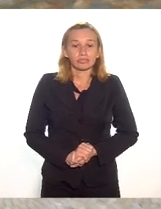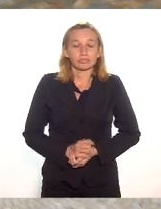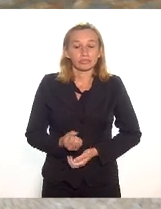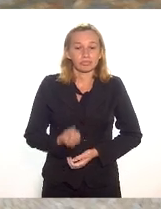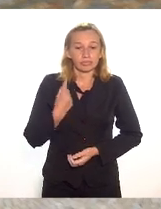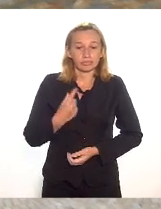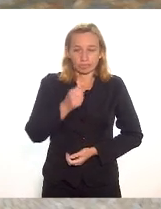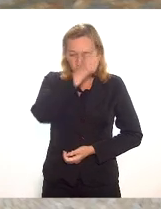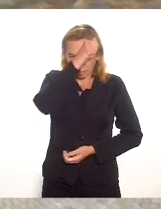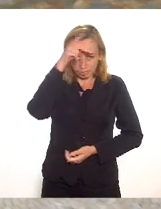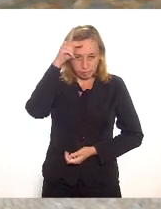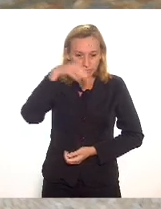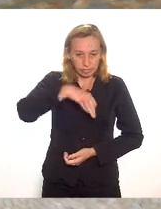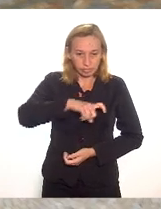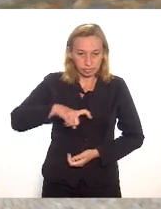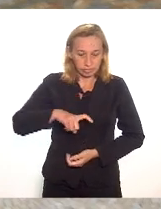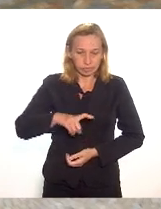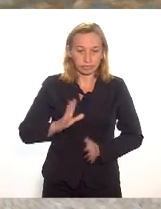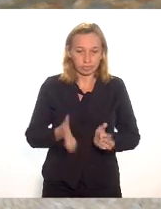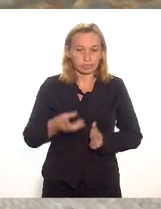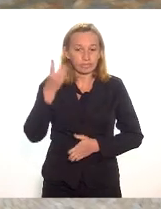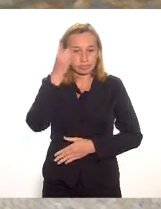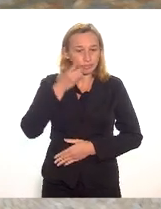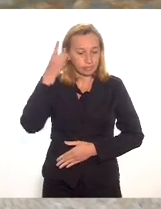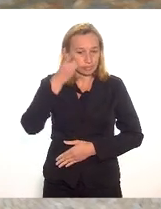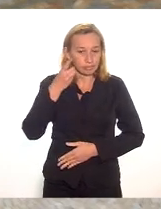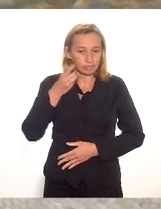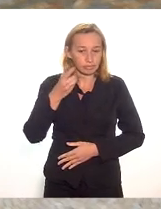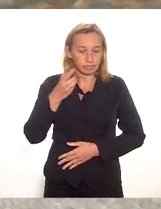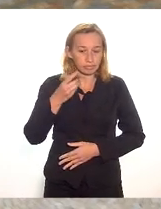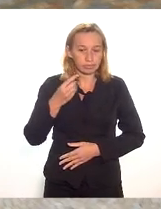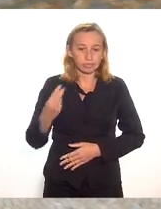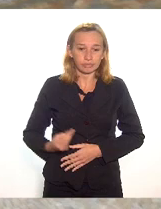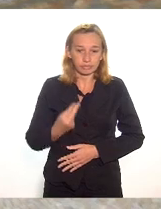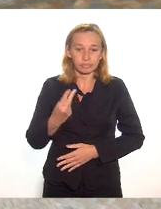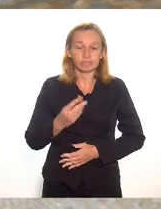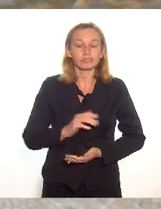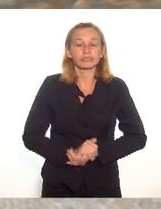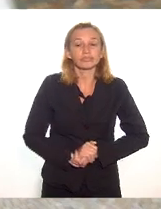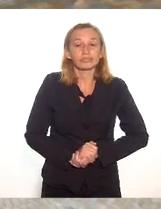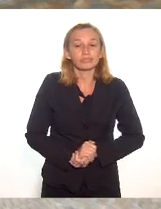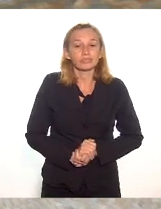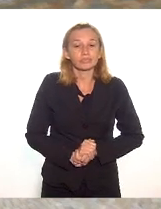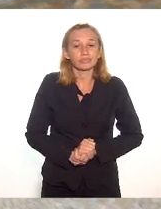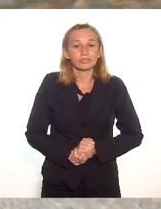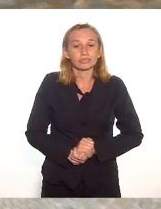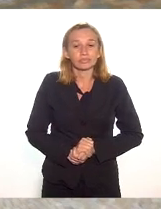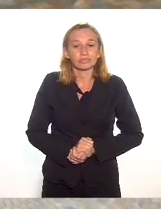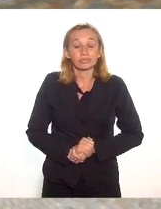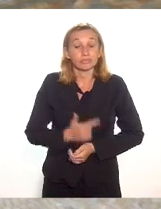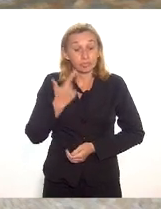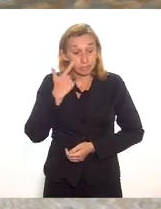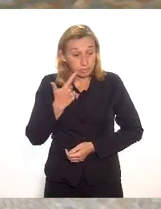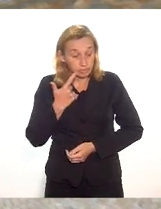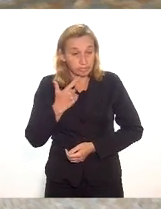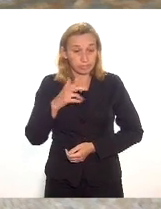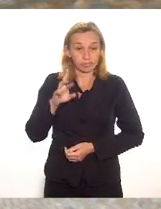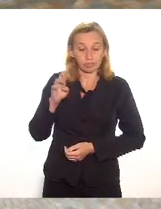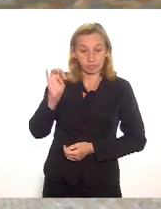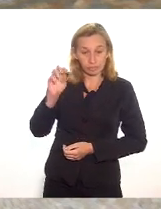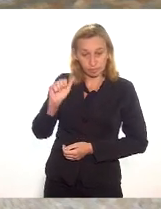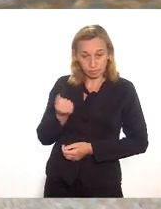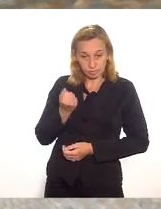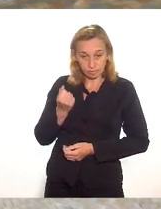ex-prefeito Max e atual deputado, seriam contemplados. Vimos a Rosinha levar,